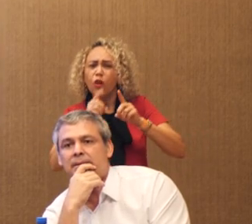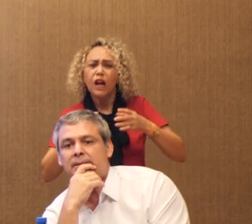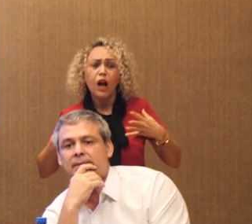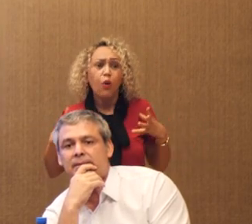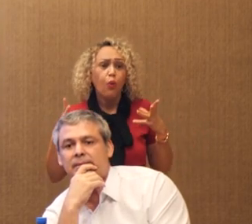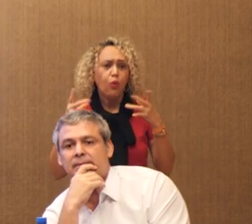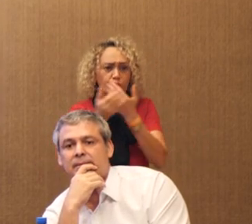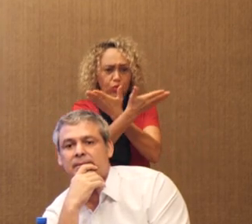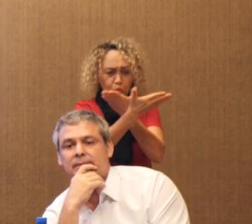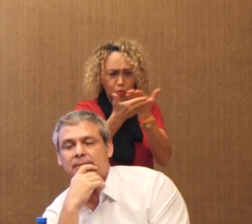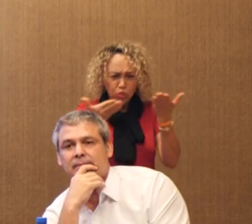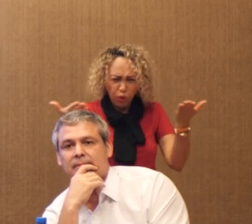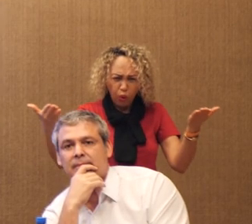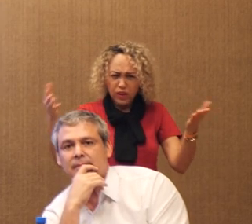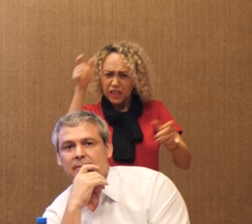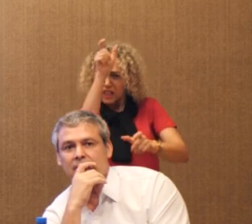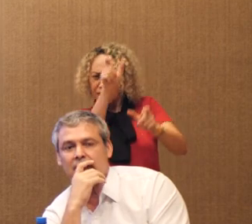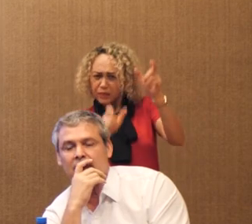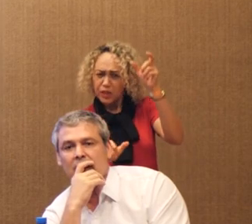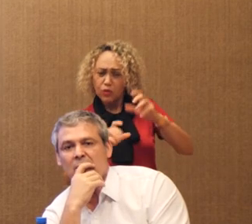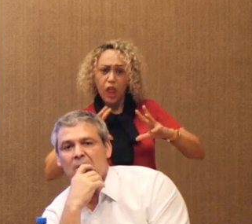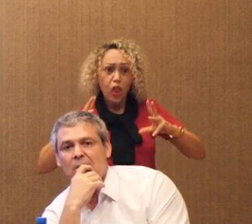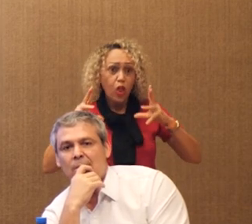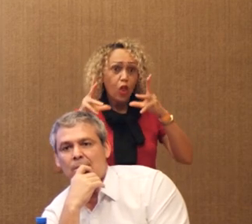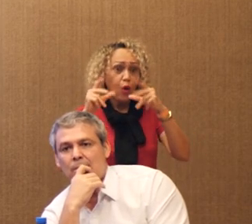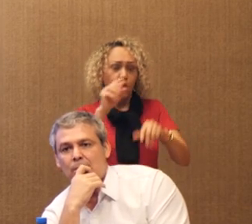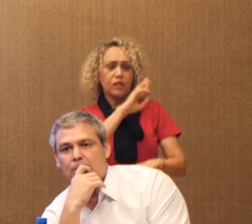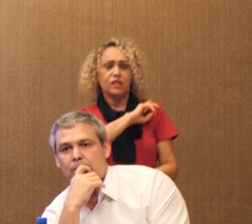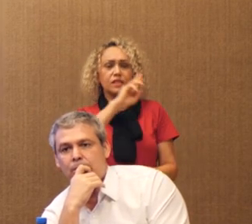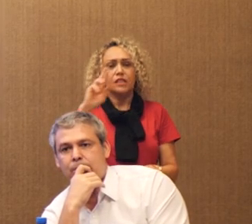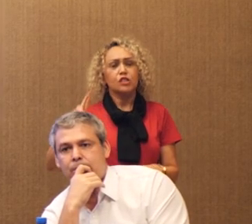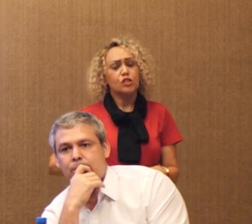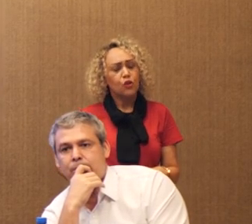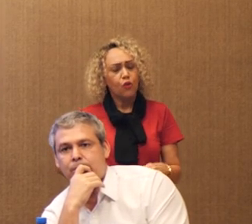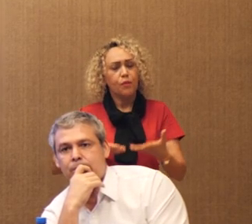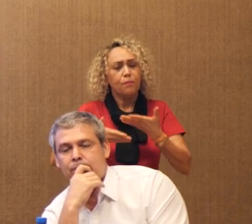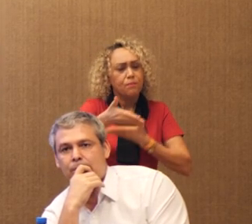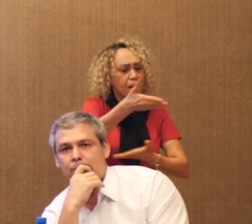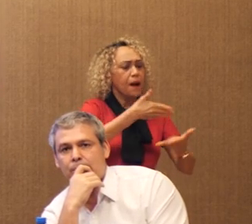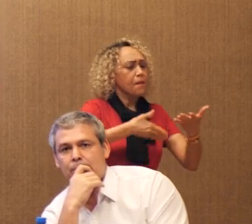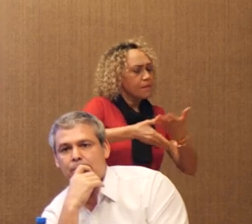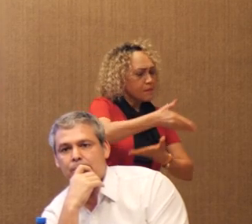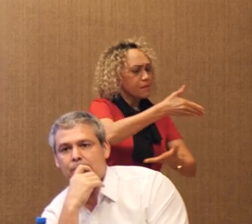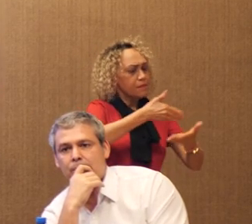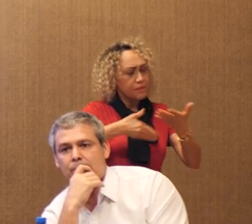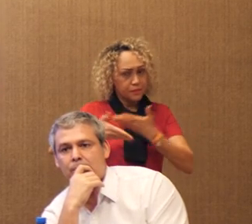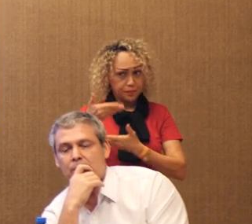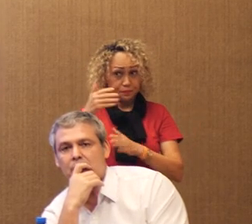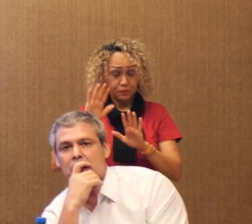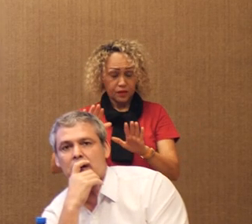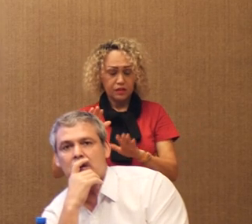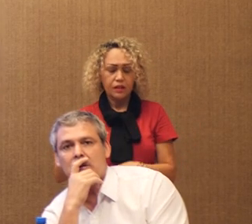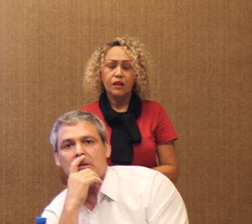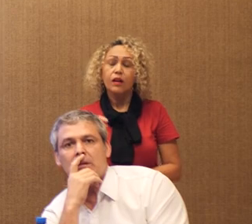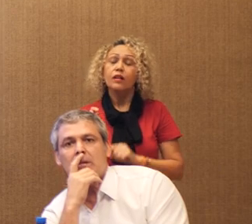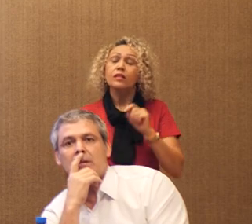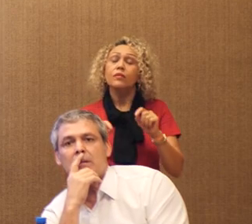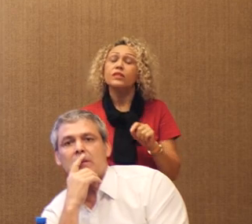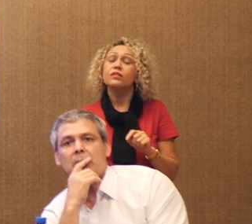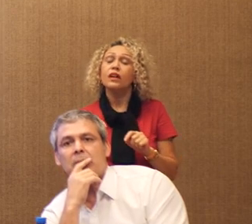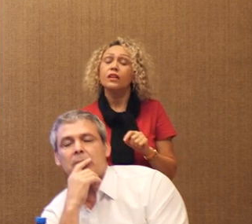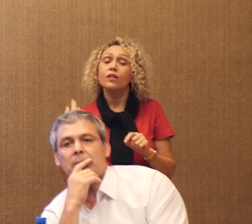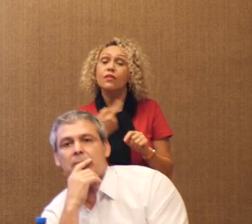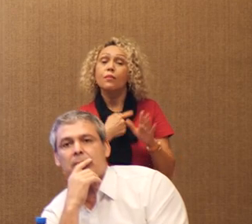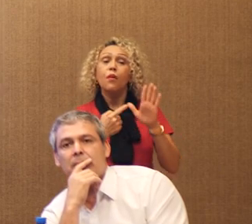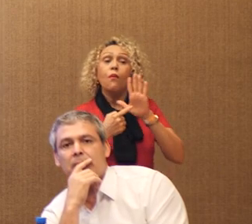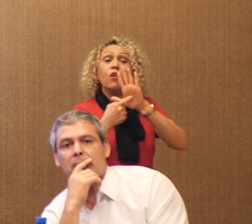em curso? Onde nós já governamos, o que nós temos para mostrar daquilo que governamos, mas onde